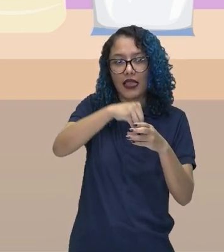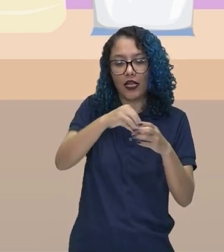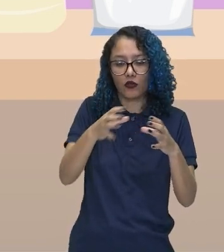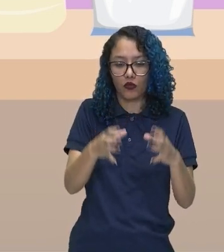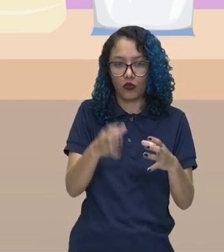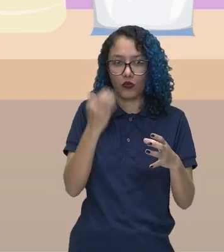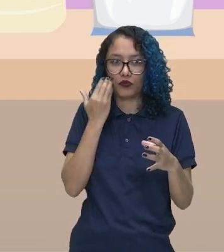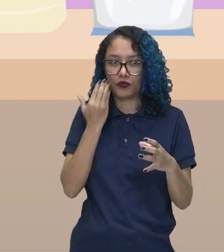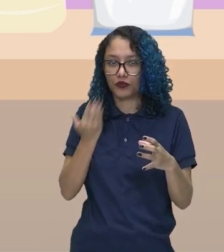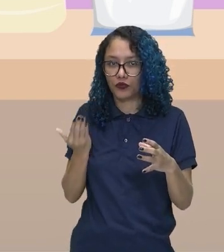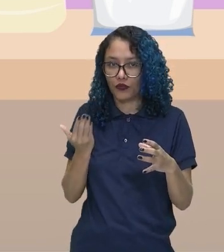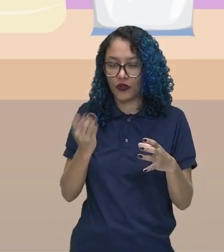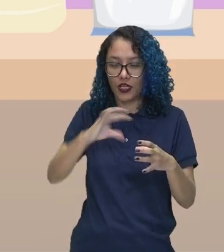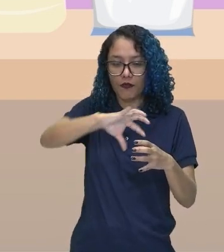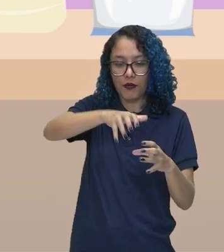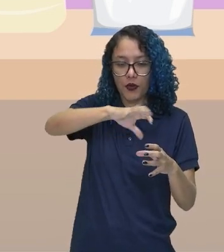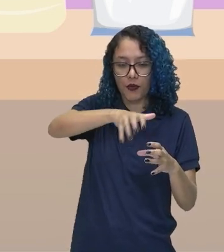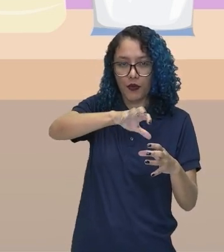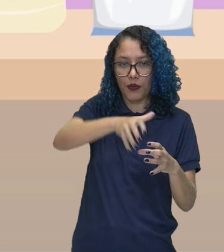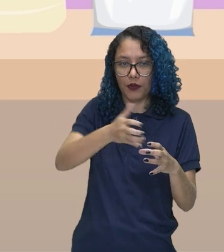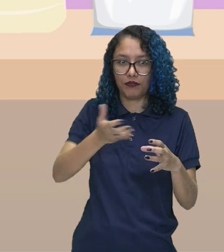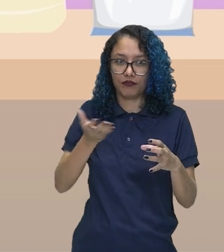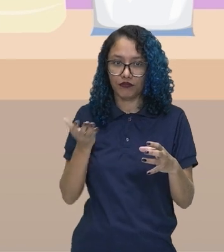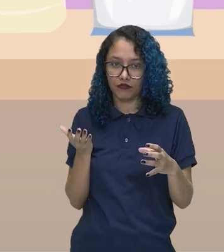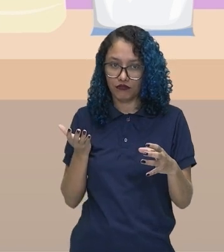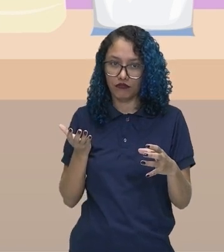e em seguida vou fechar.